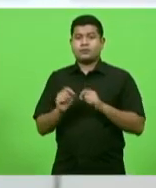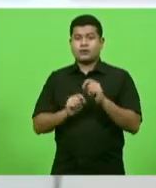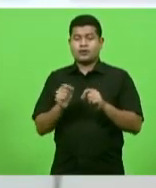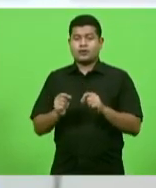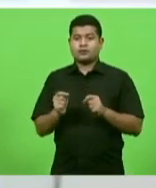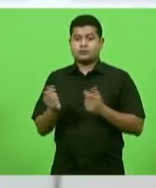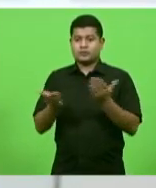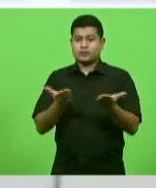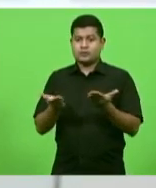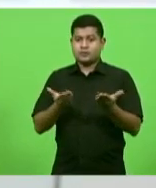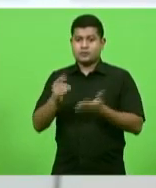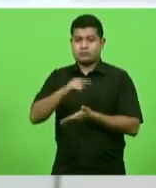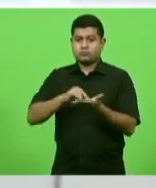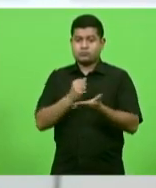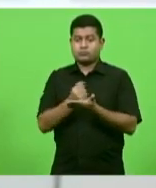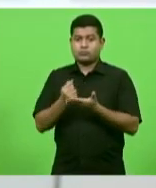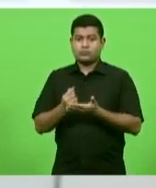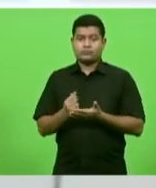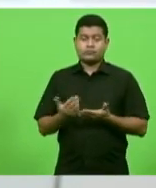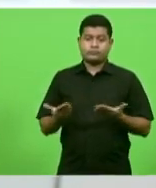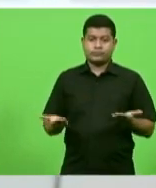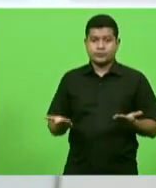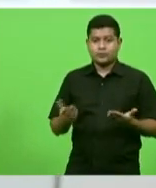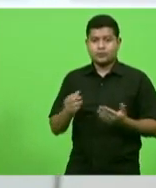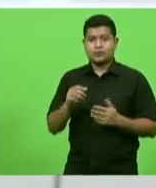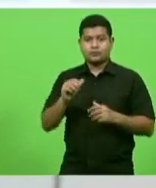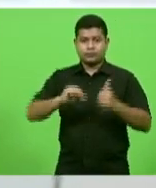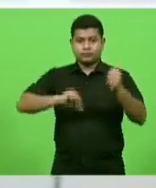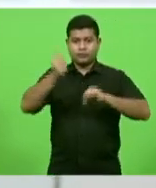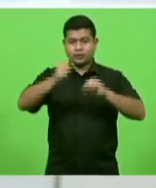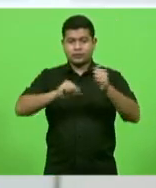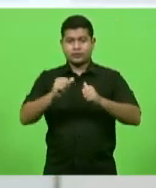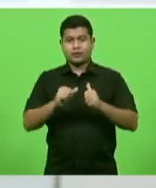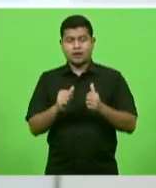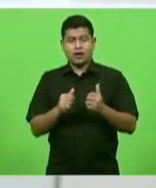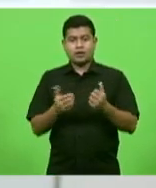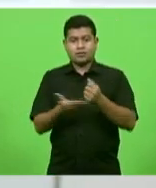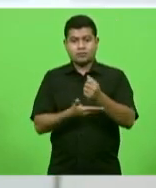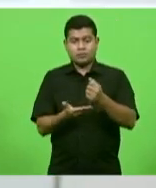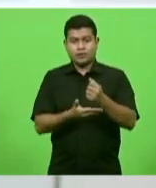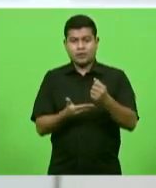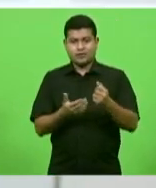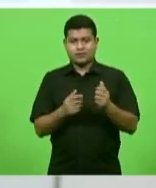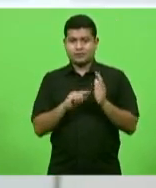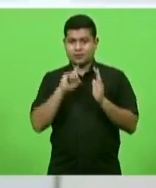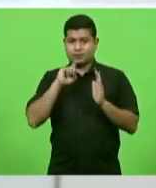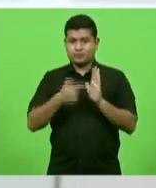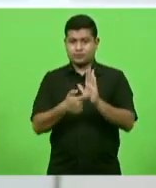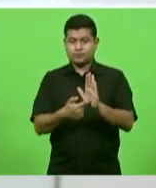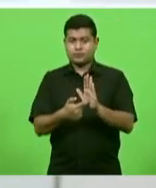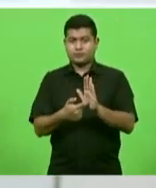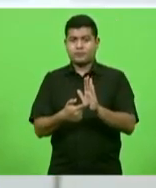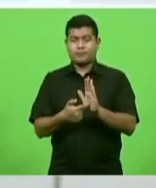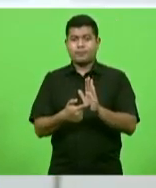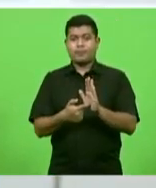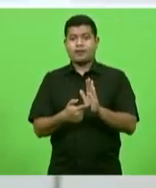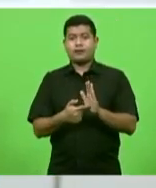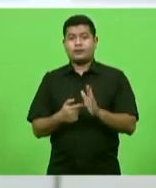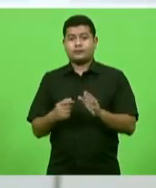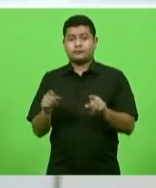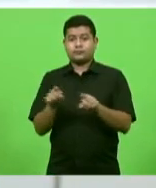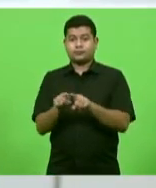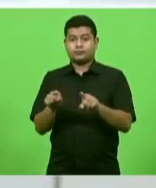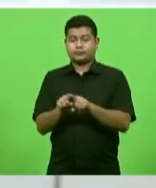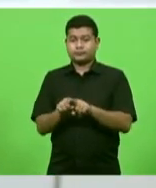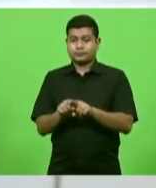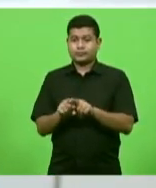examinamos detidamente os temos postos na festa da Vitória e sobretudo confrontam-se os